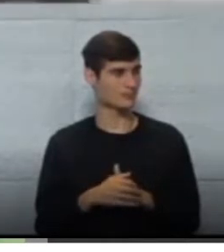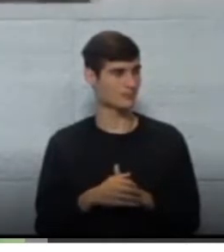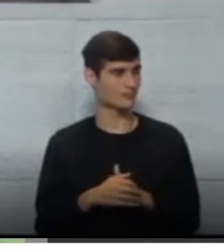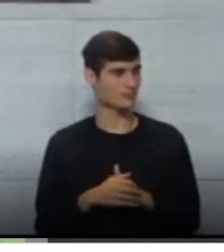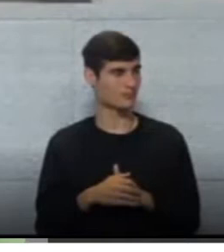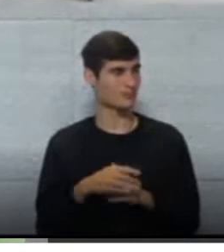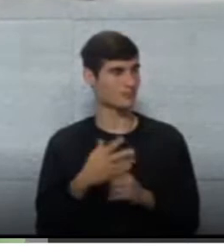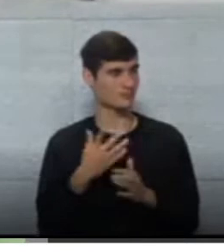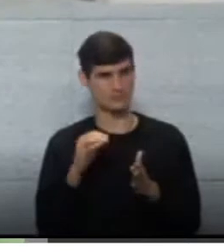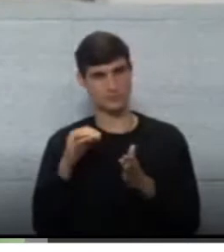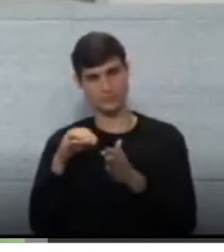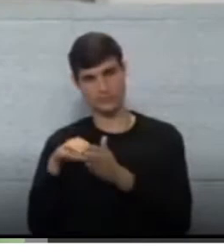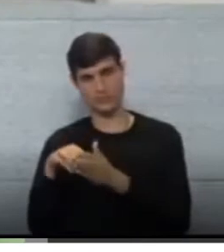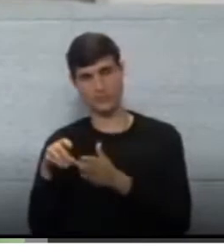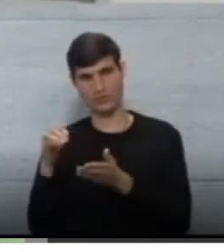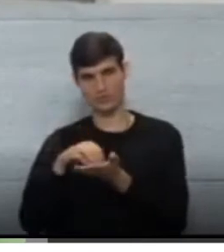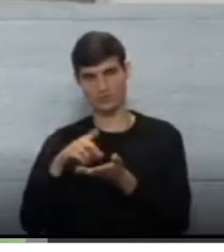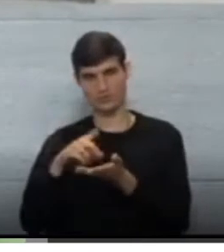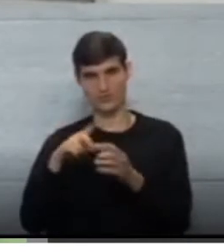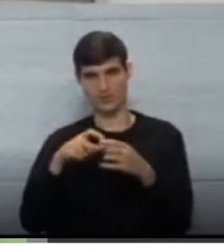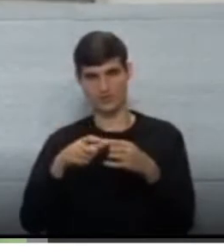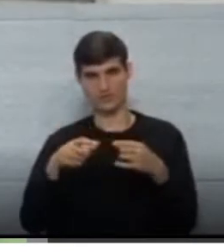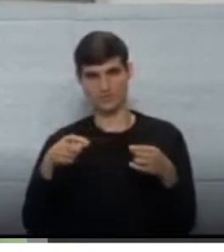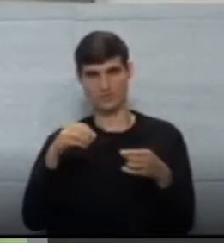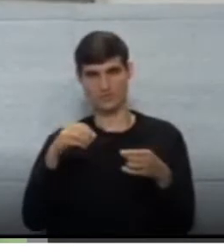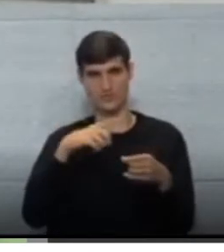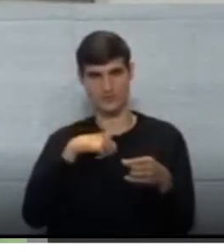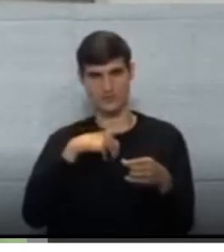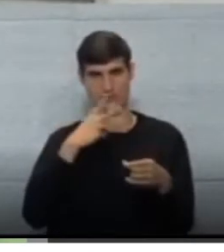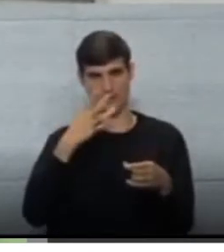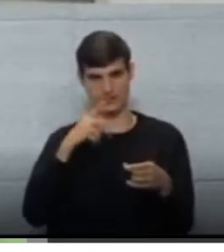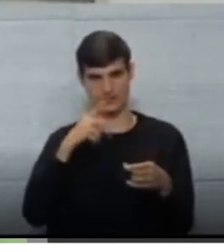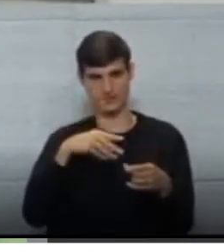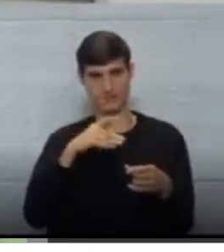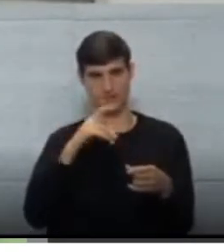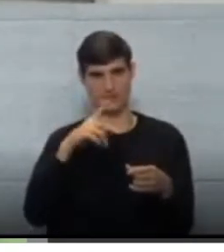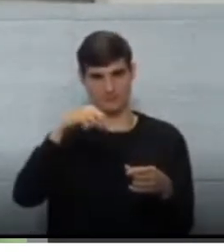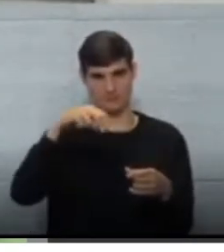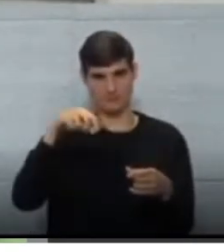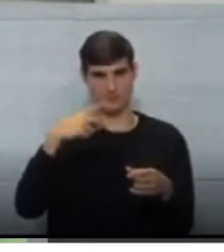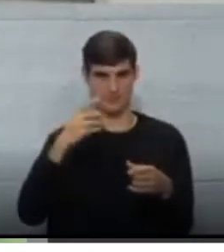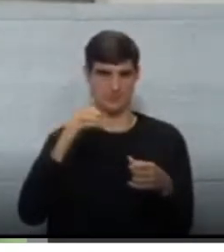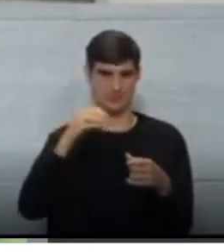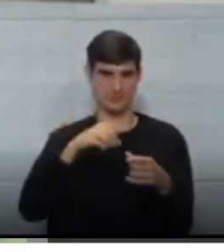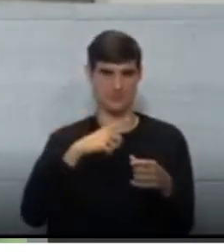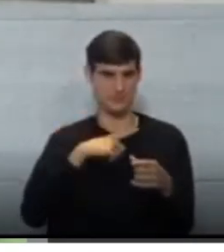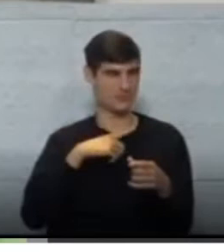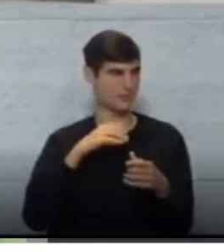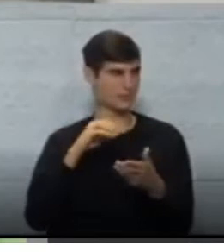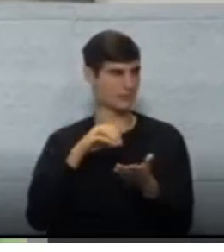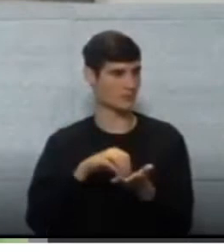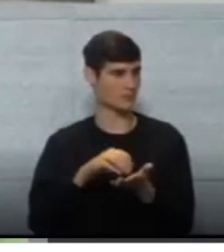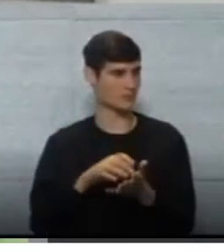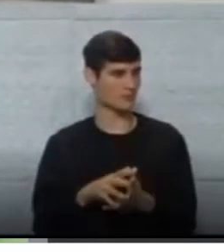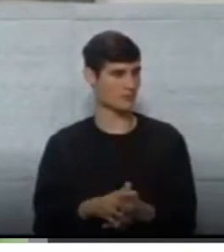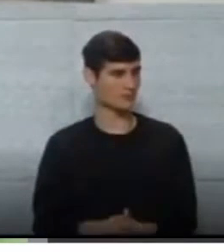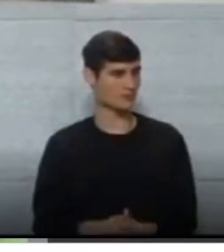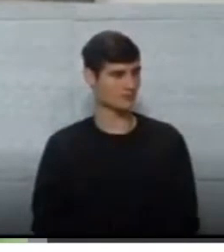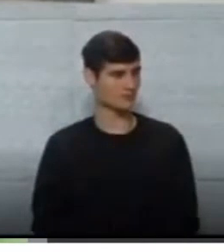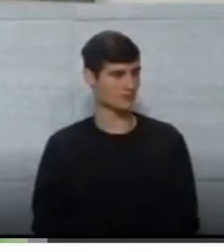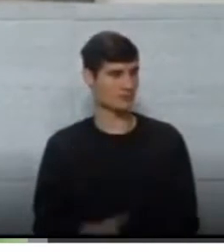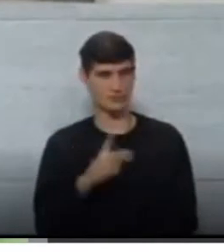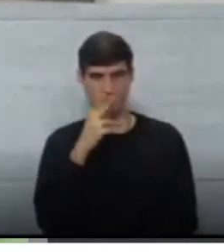E vou acrescentar sobre o peróxido de hidrogênio. Esse vídeo não está tão claro como vai ficar borbulhante, tá? Ficou um pouco longe, e depois eu